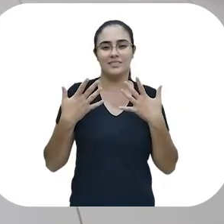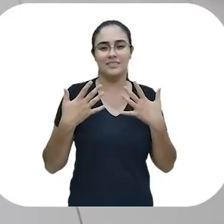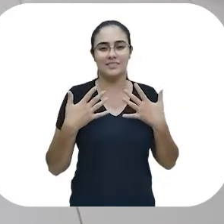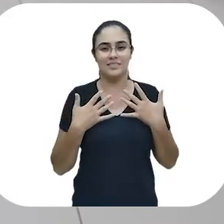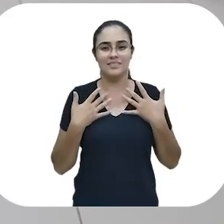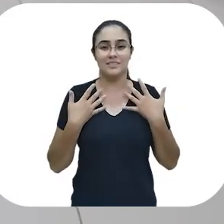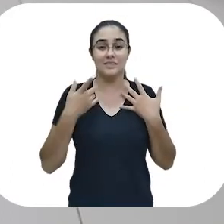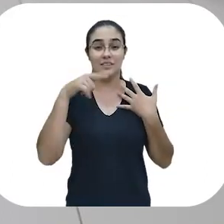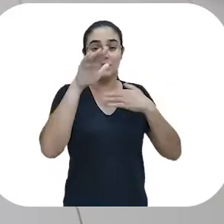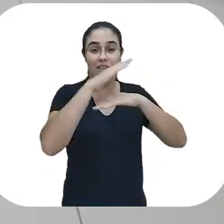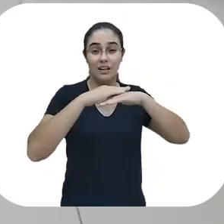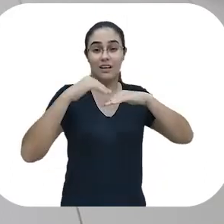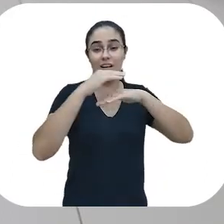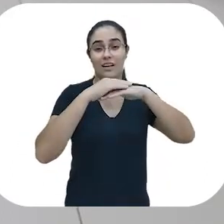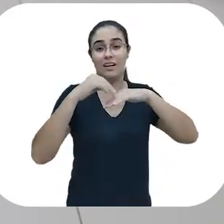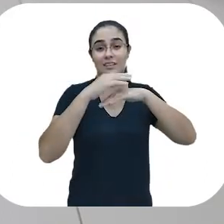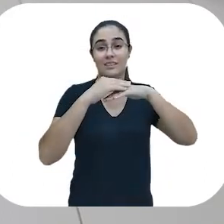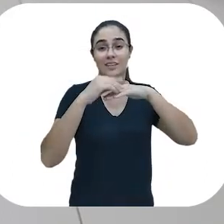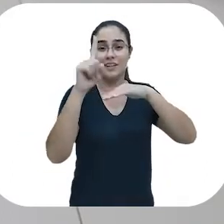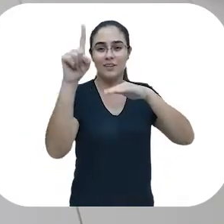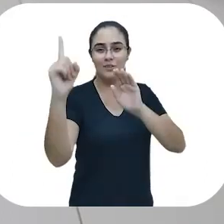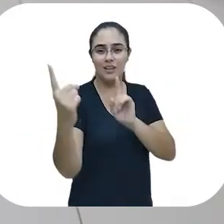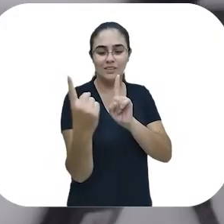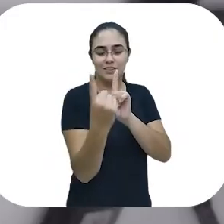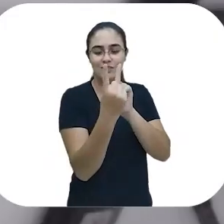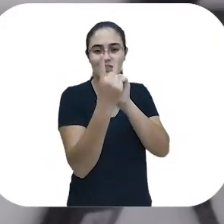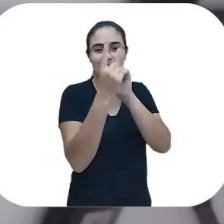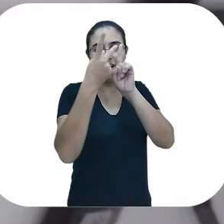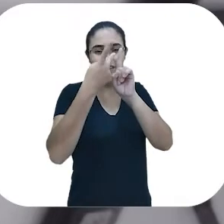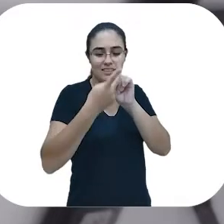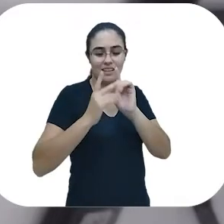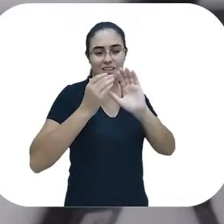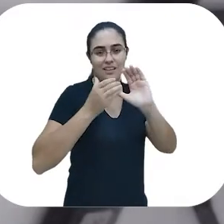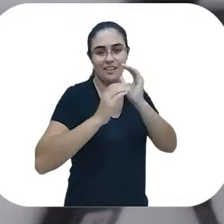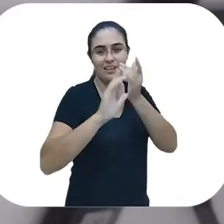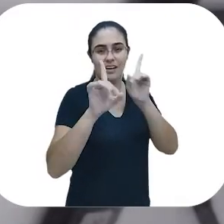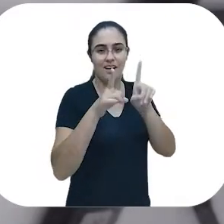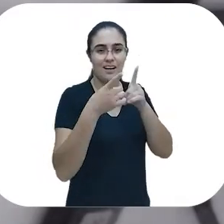me acolhe e mora dentro dessa